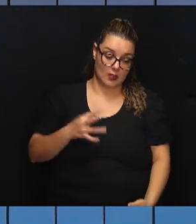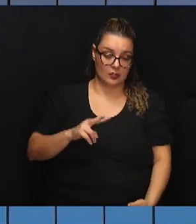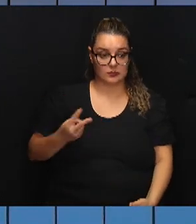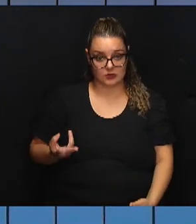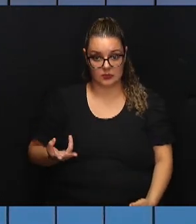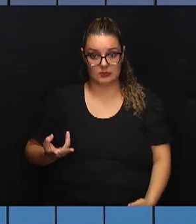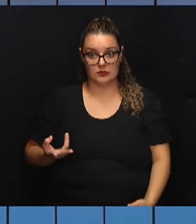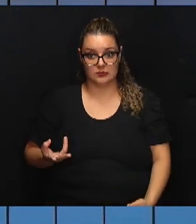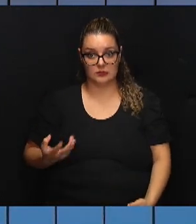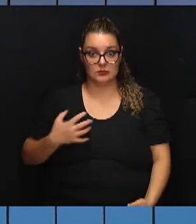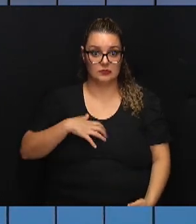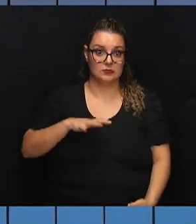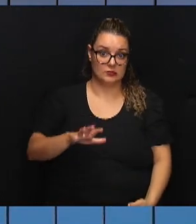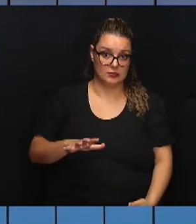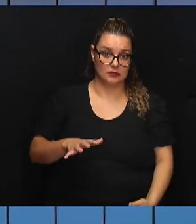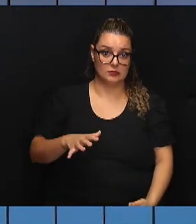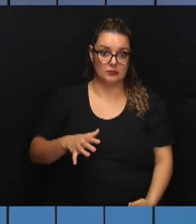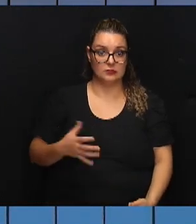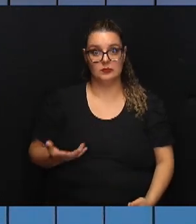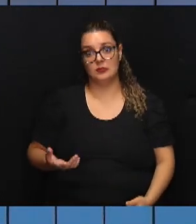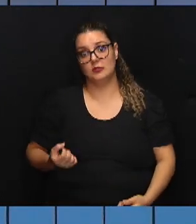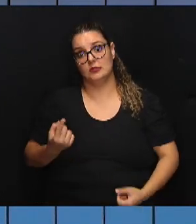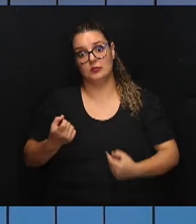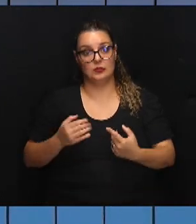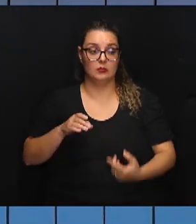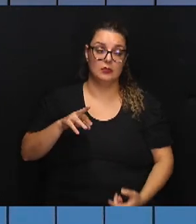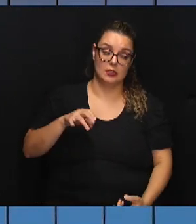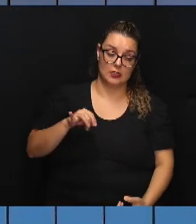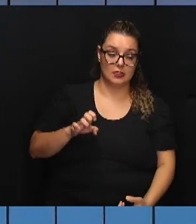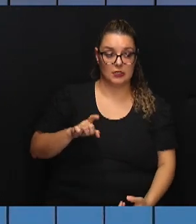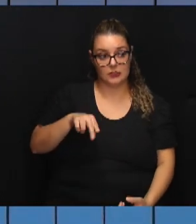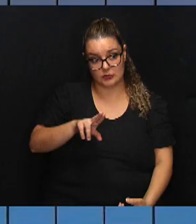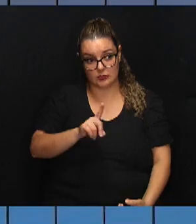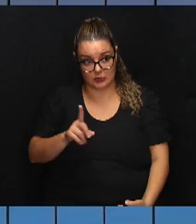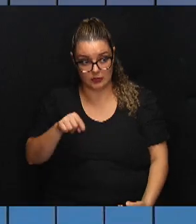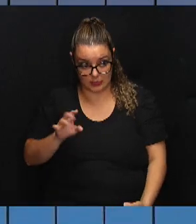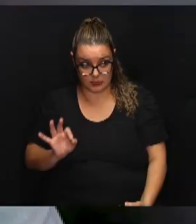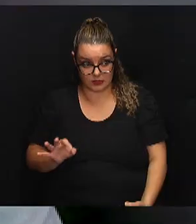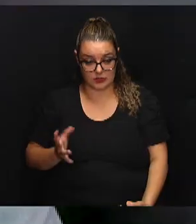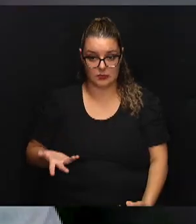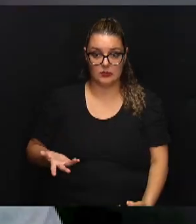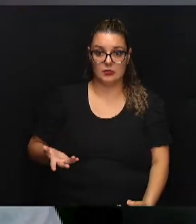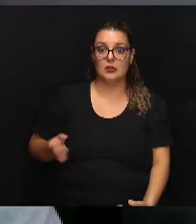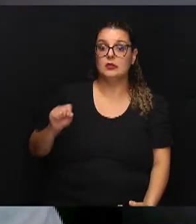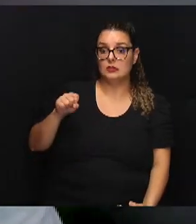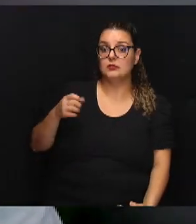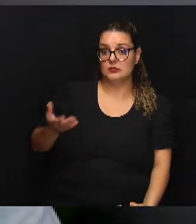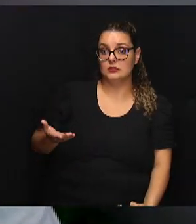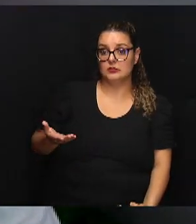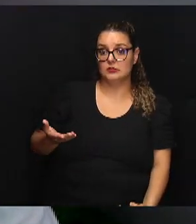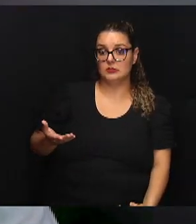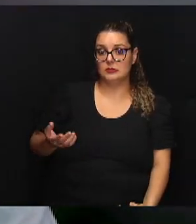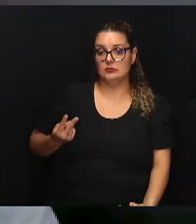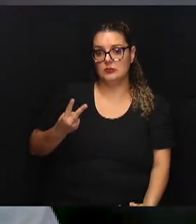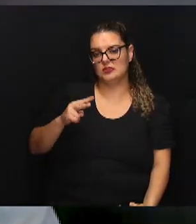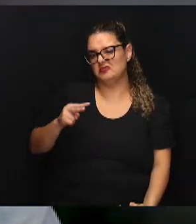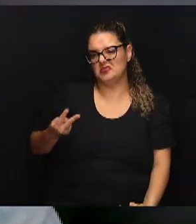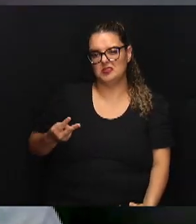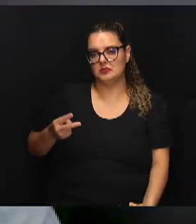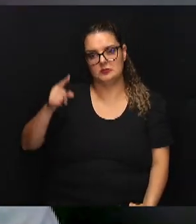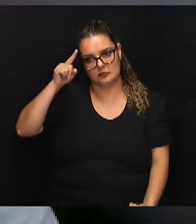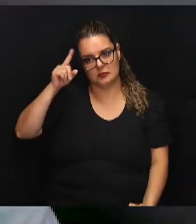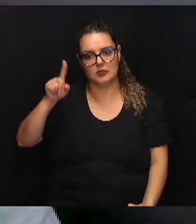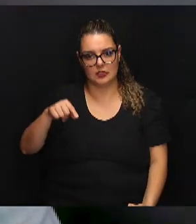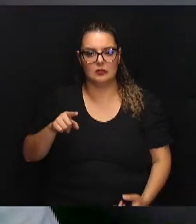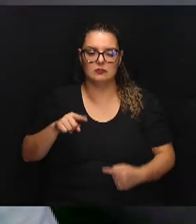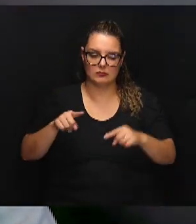aí do estado que a pessoa tá, se ela está em alguma crise ou não, é isso. Isso é, mas umas 2 vezes por dia é uma média que a